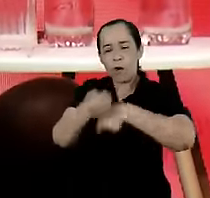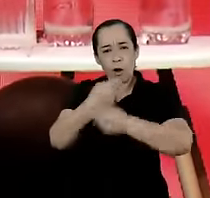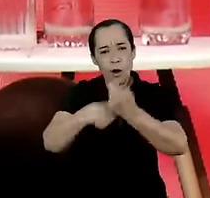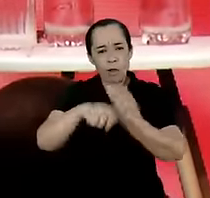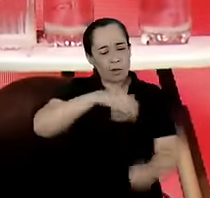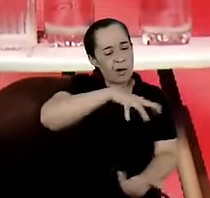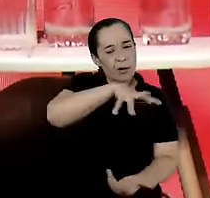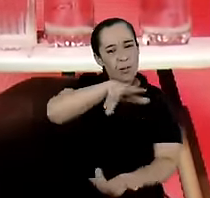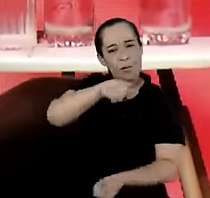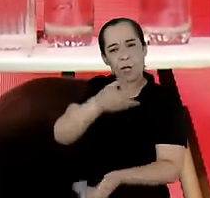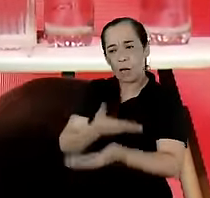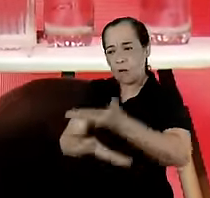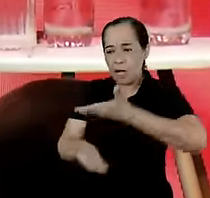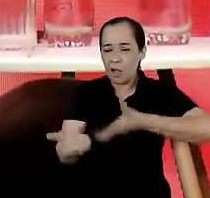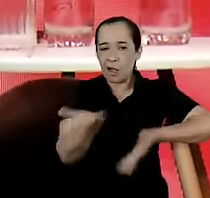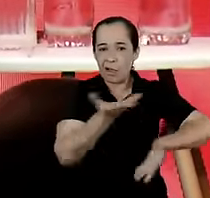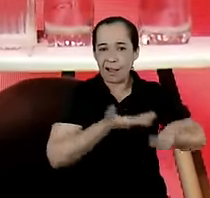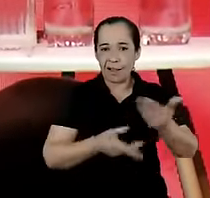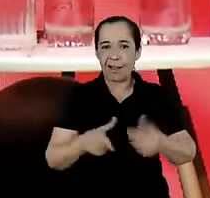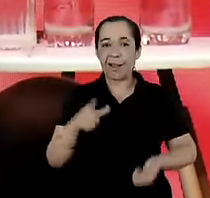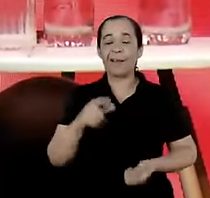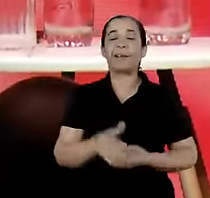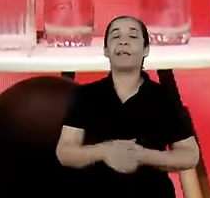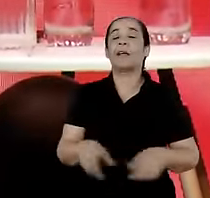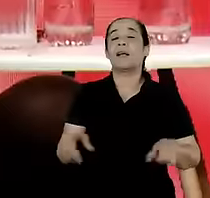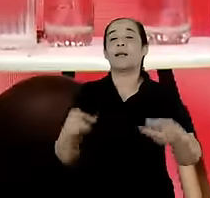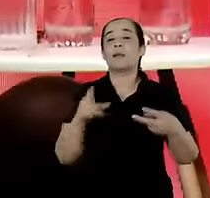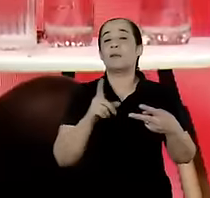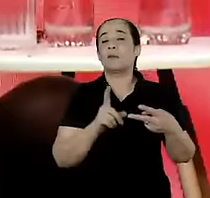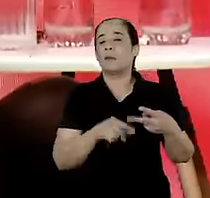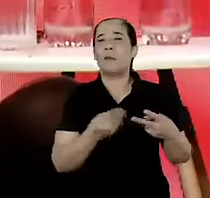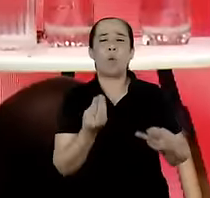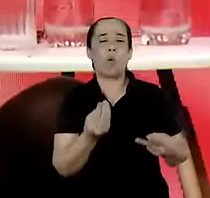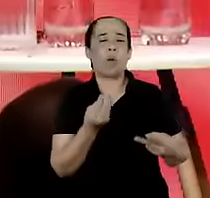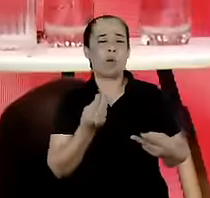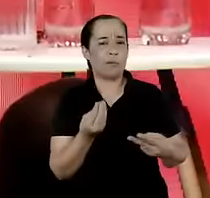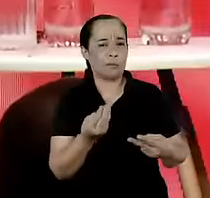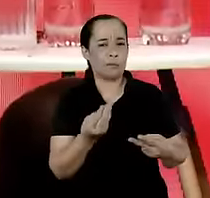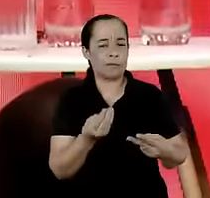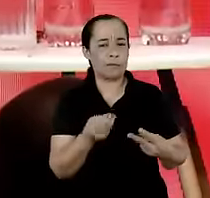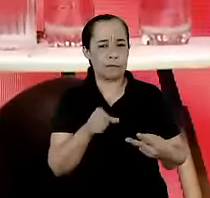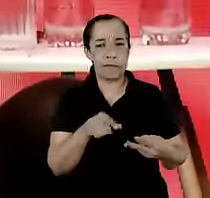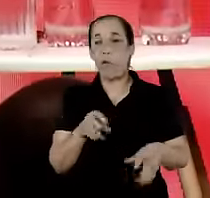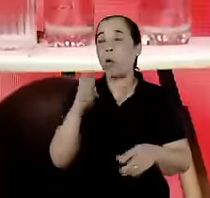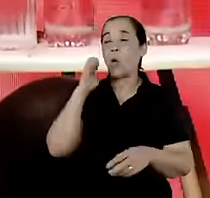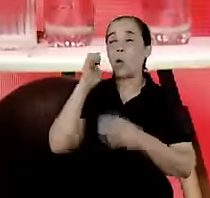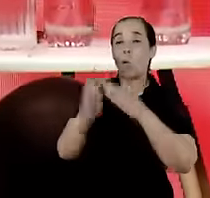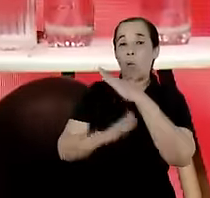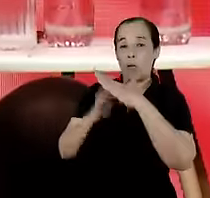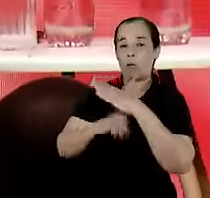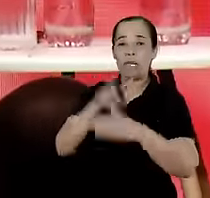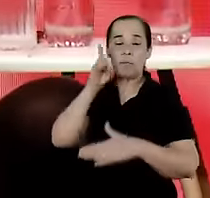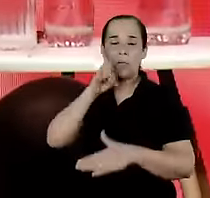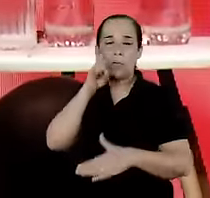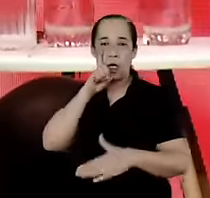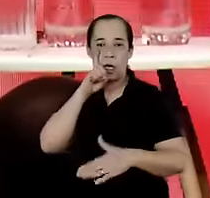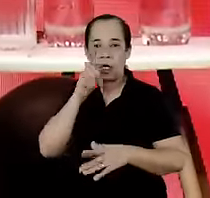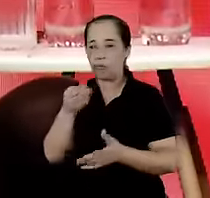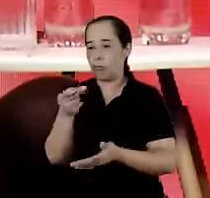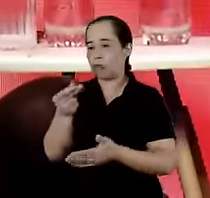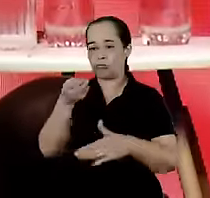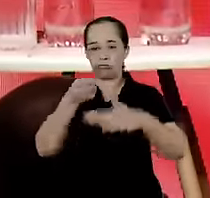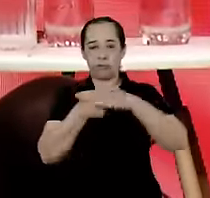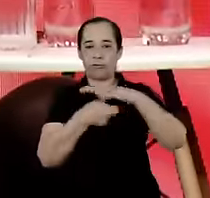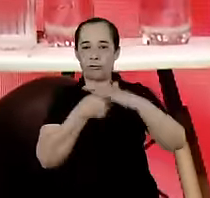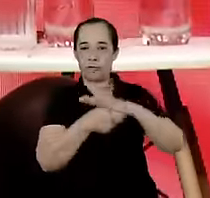ter o tema do New shoring eh como é que o Estados você é uma empresa americana você vai investir na China agora sendo que tem